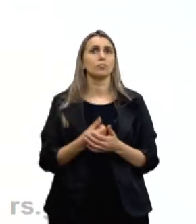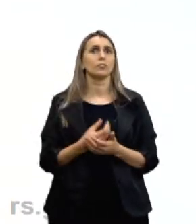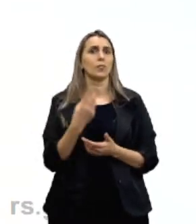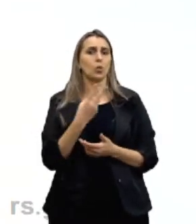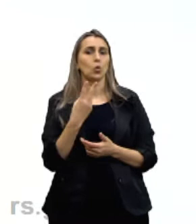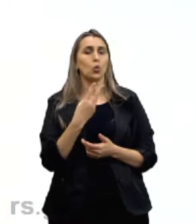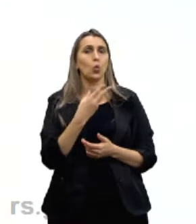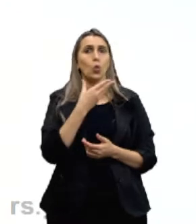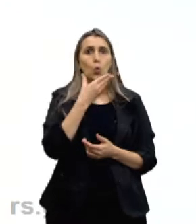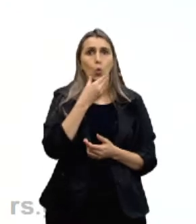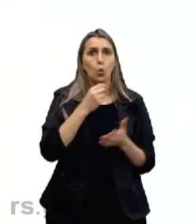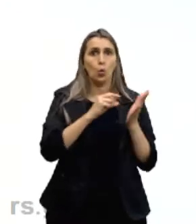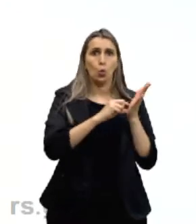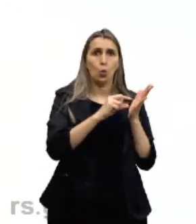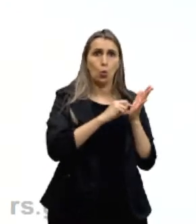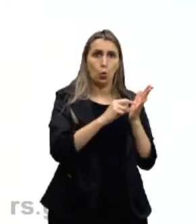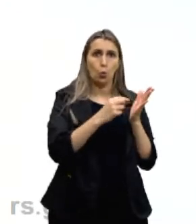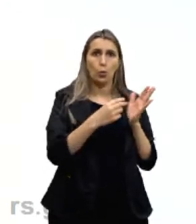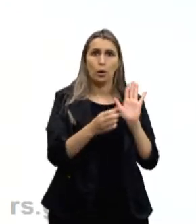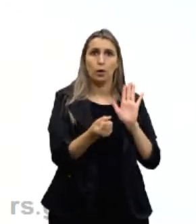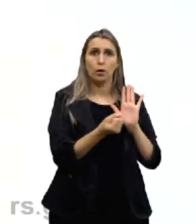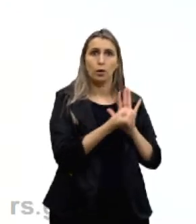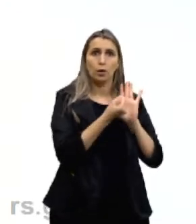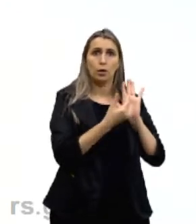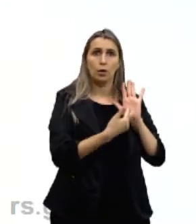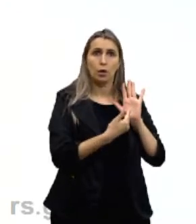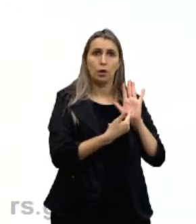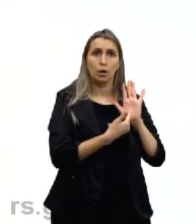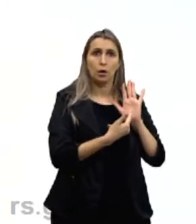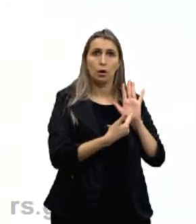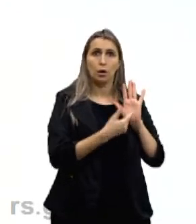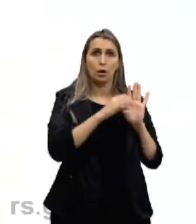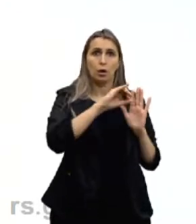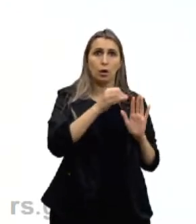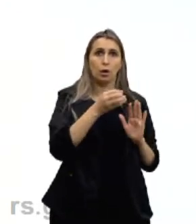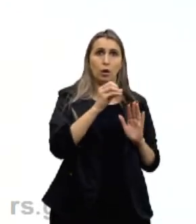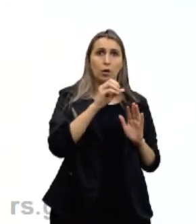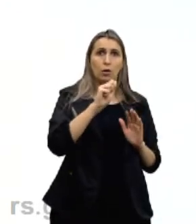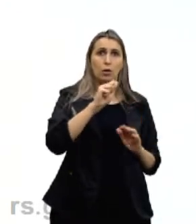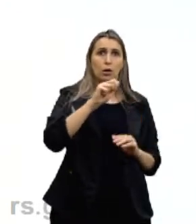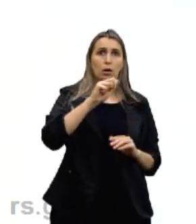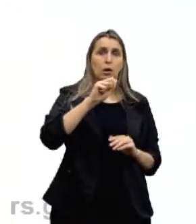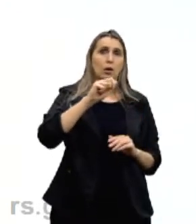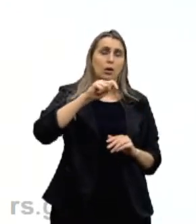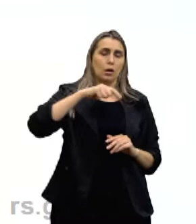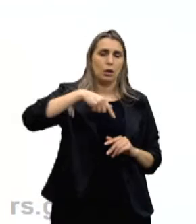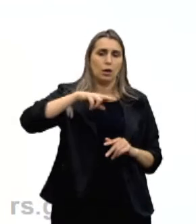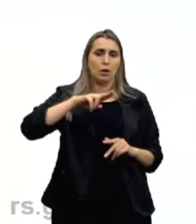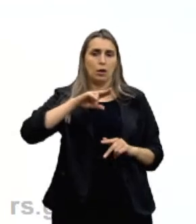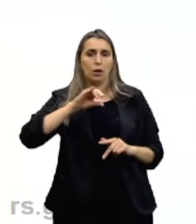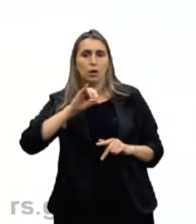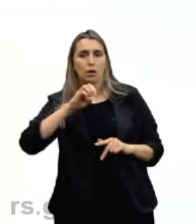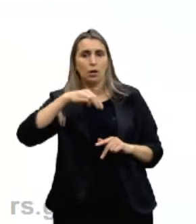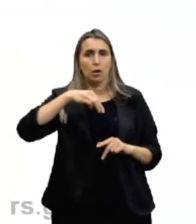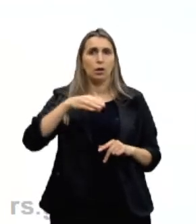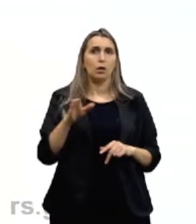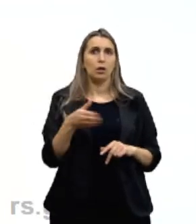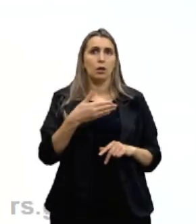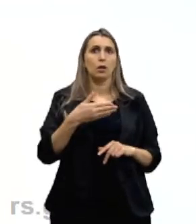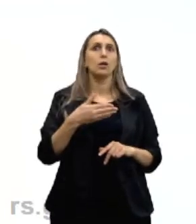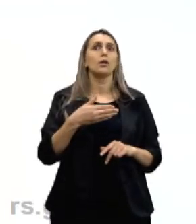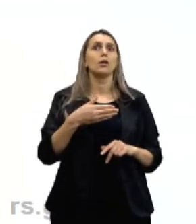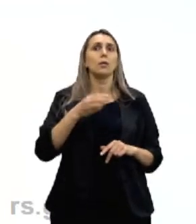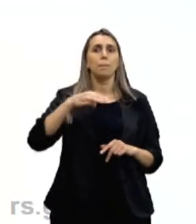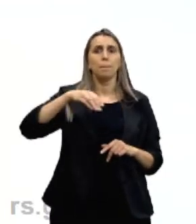dois caras que eu acho que dá para destacar aqui que vai ser o Joaquim Manuel de Macedo tá que vai